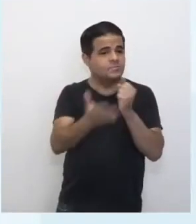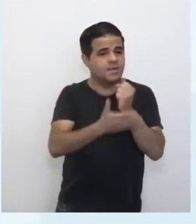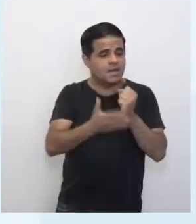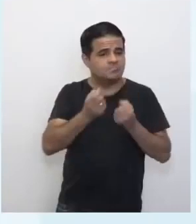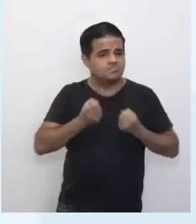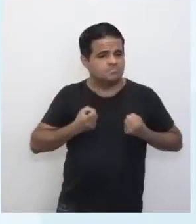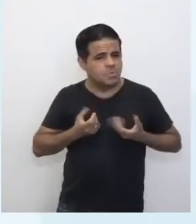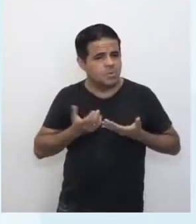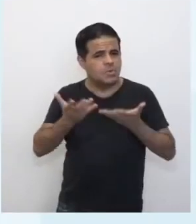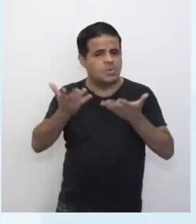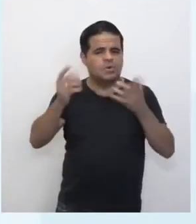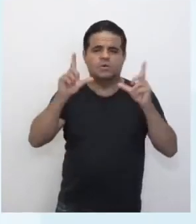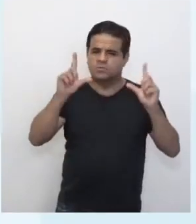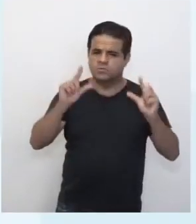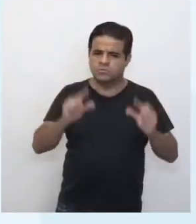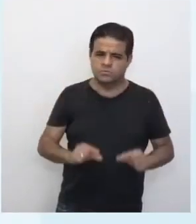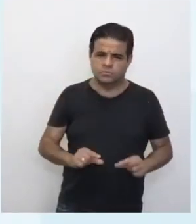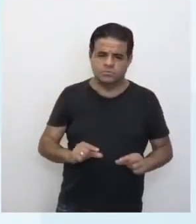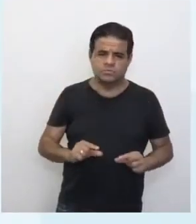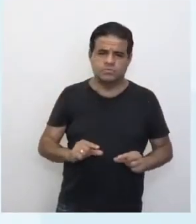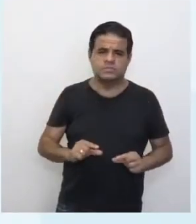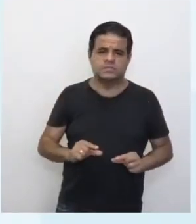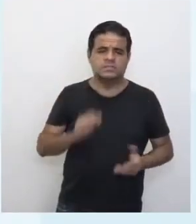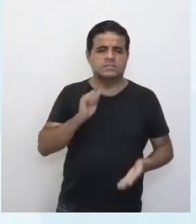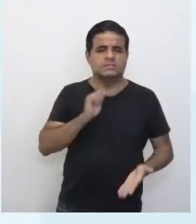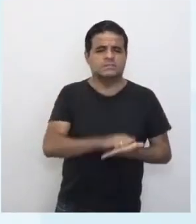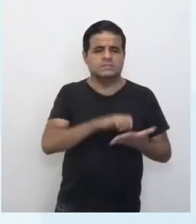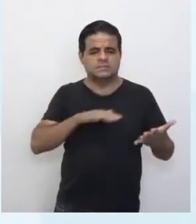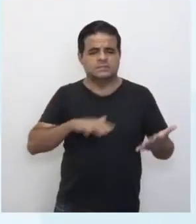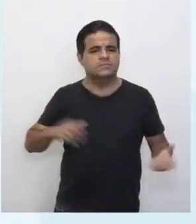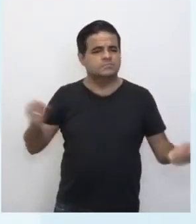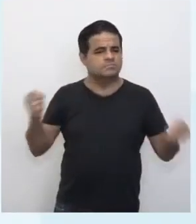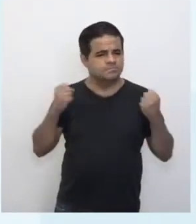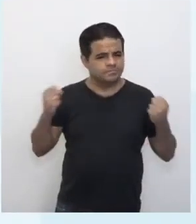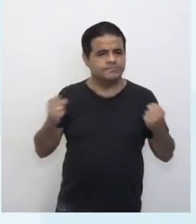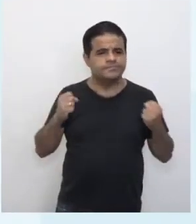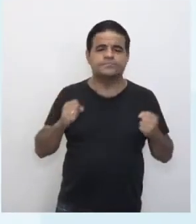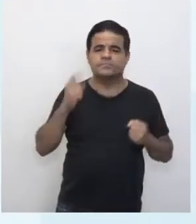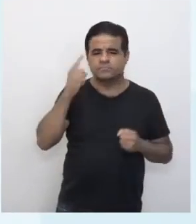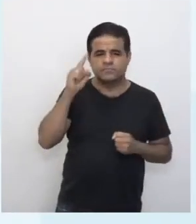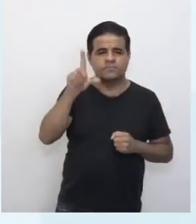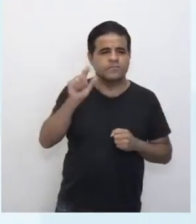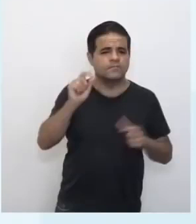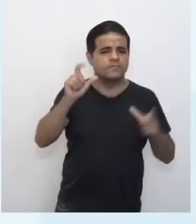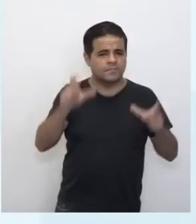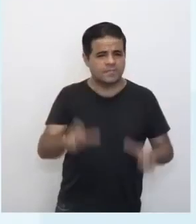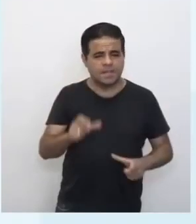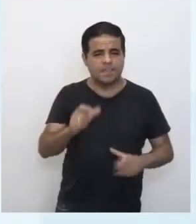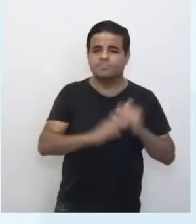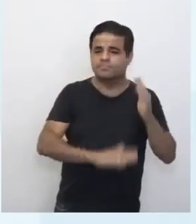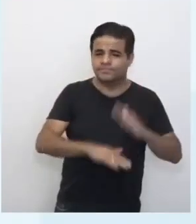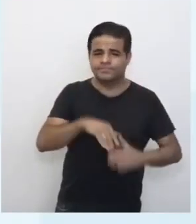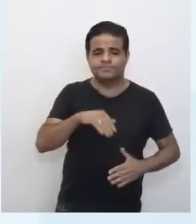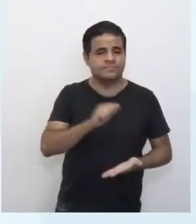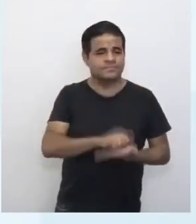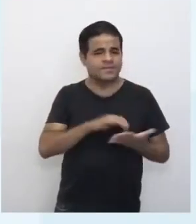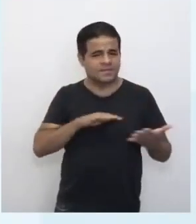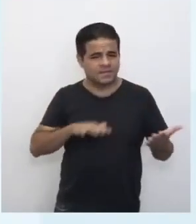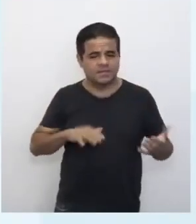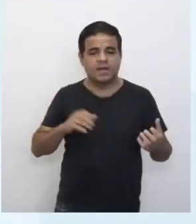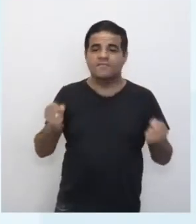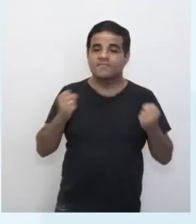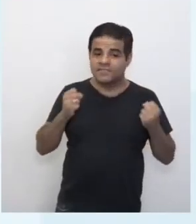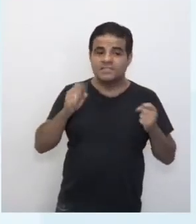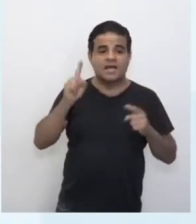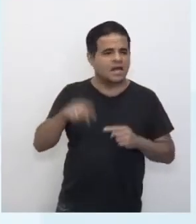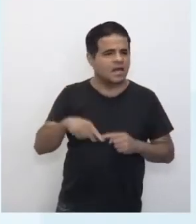poluição ambiental minimiza benefícios da atividade física. A escolha do local para a prática da atividade física